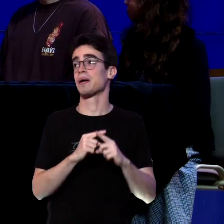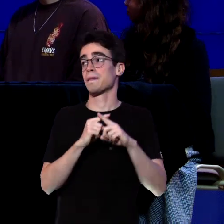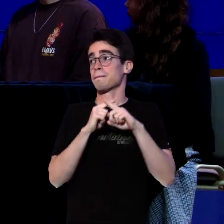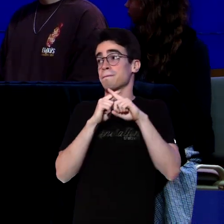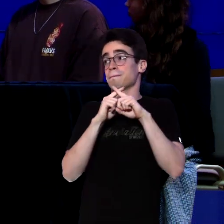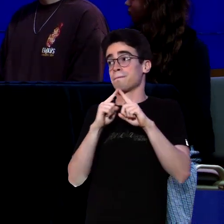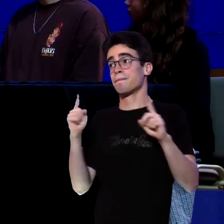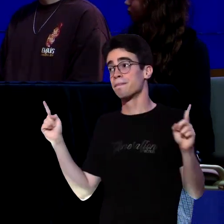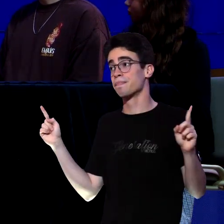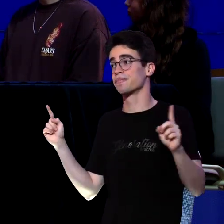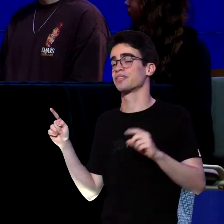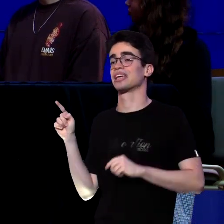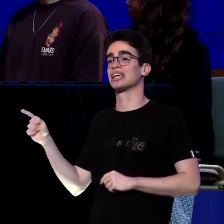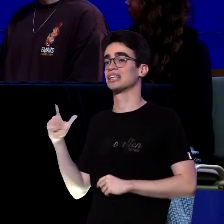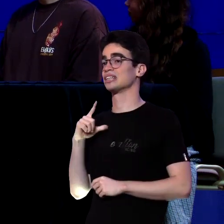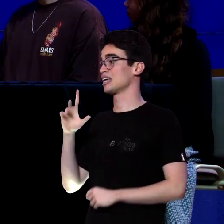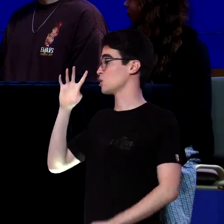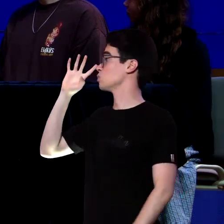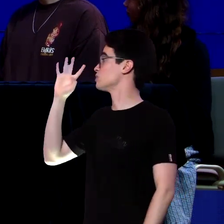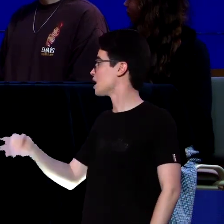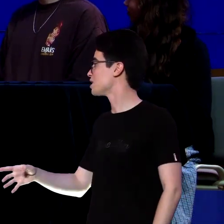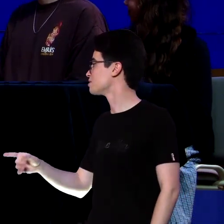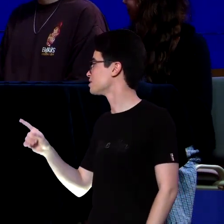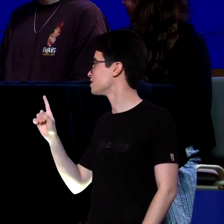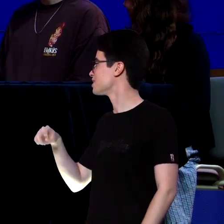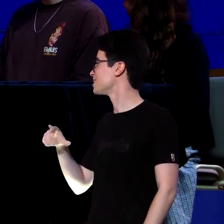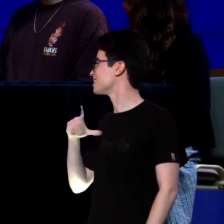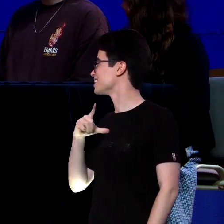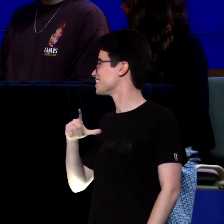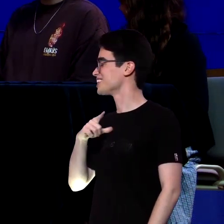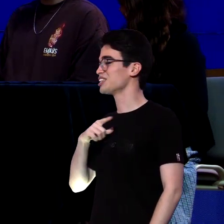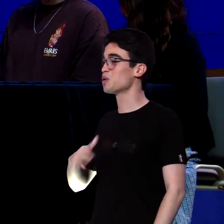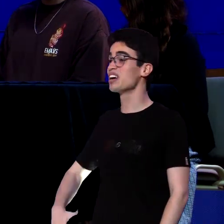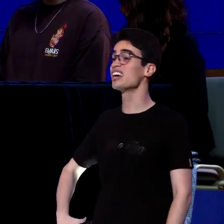Mas ele está sendo acusado de um crime.